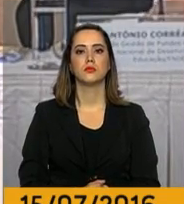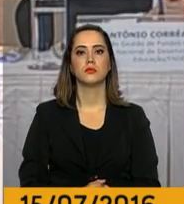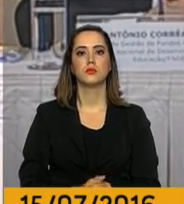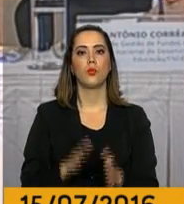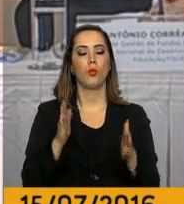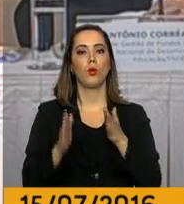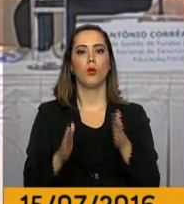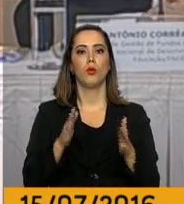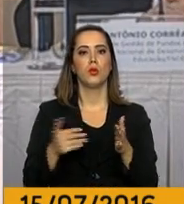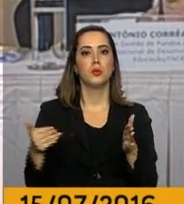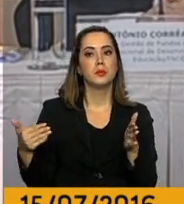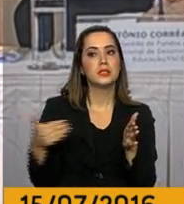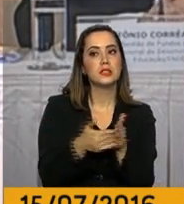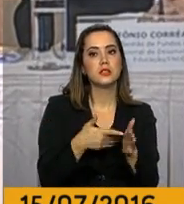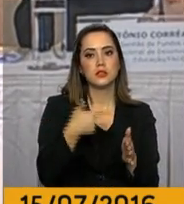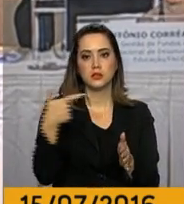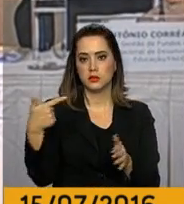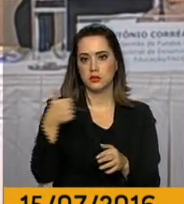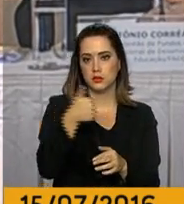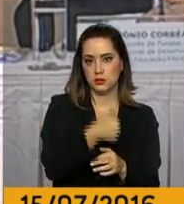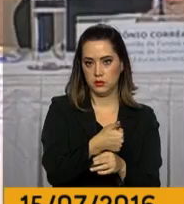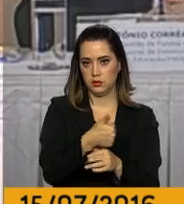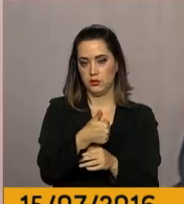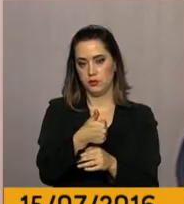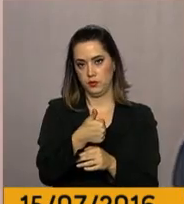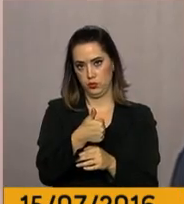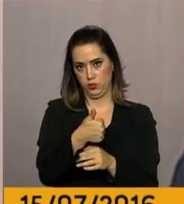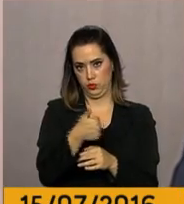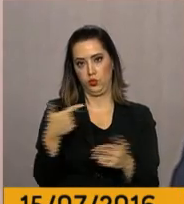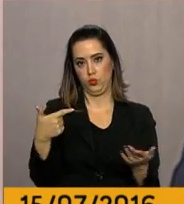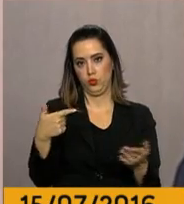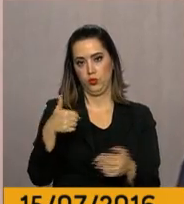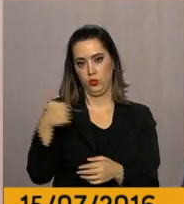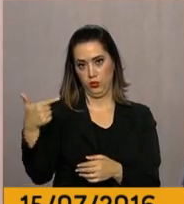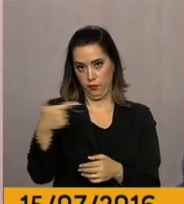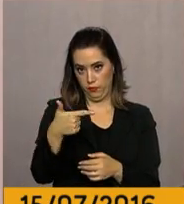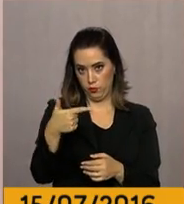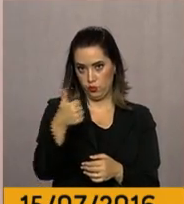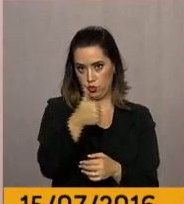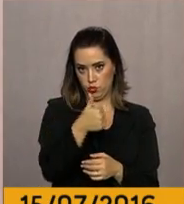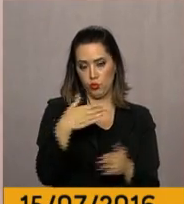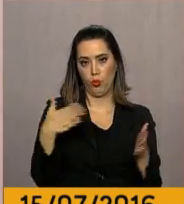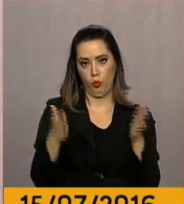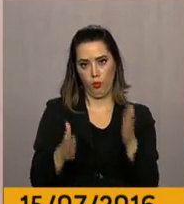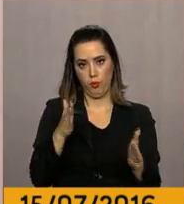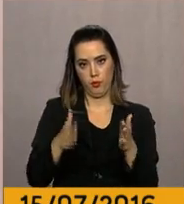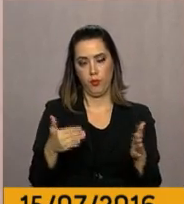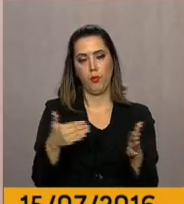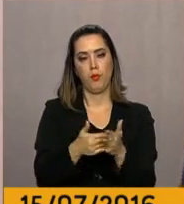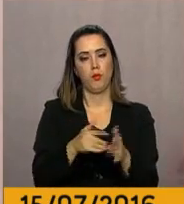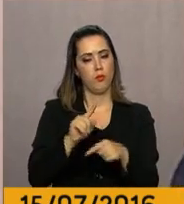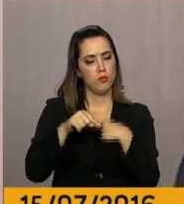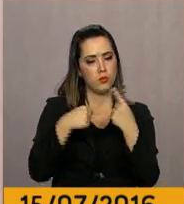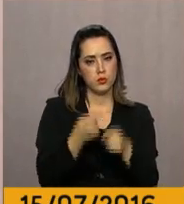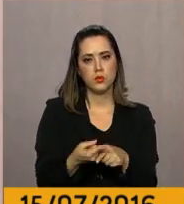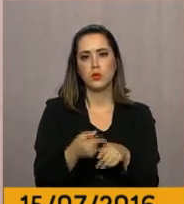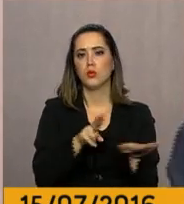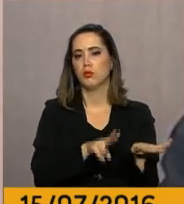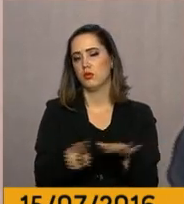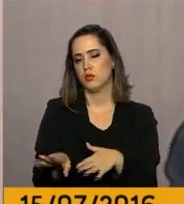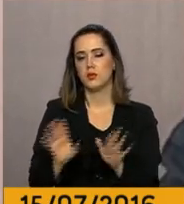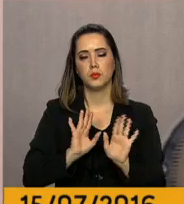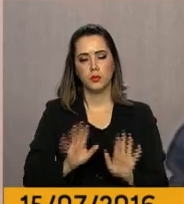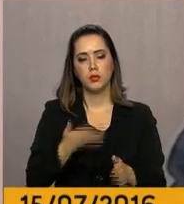Até o dia 21, são 5 dias úteis. 15 até o dia 21, então não precisa ter pressa para o dia de hoje, pode ser segunda, terça, próxima semana, até o dia